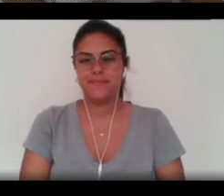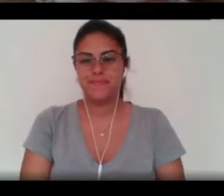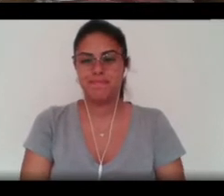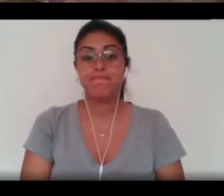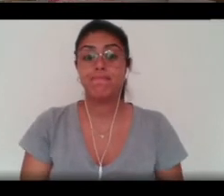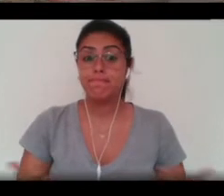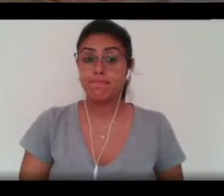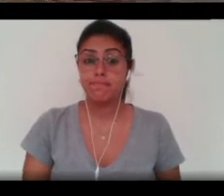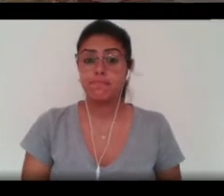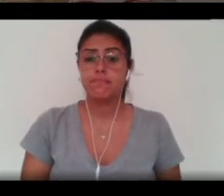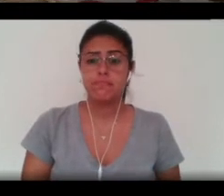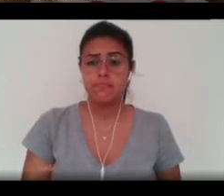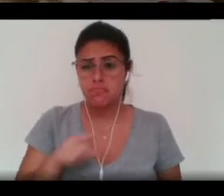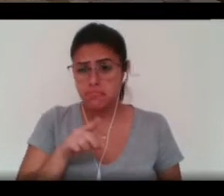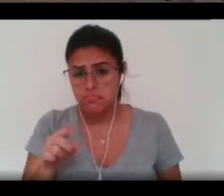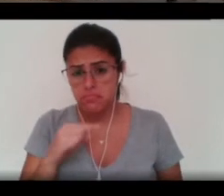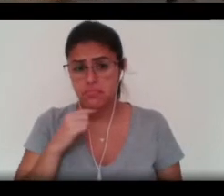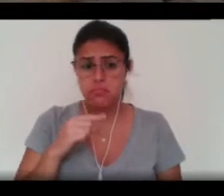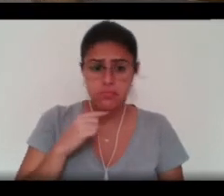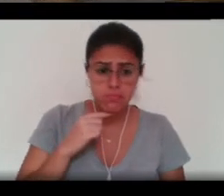Top, top, top, top.